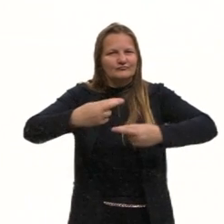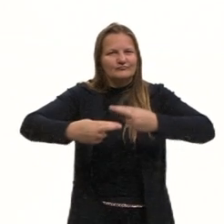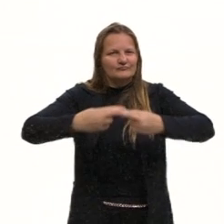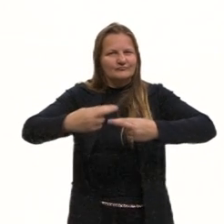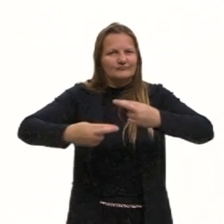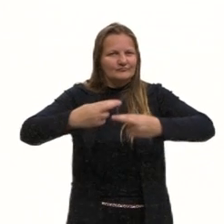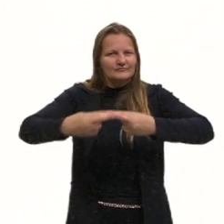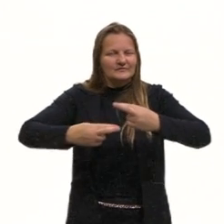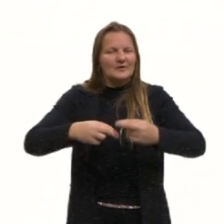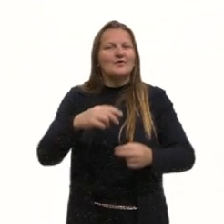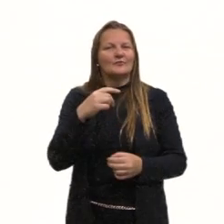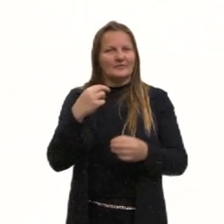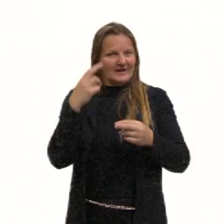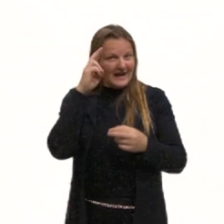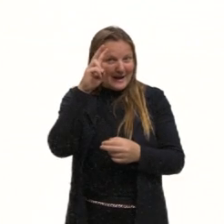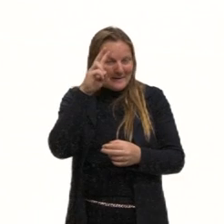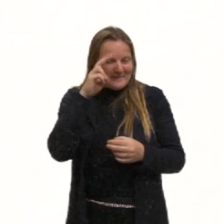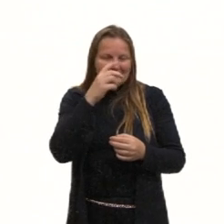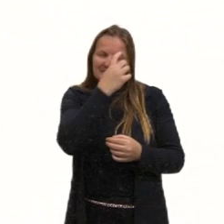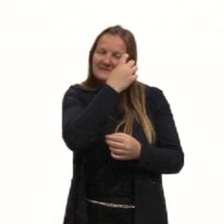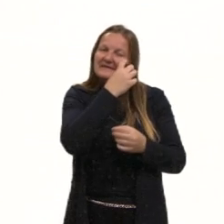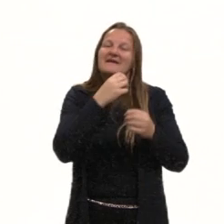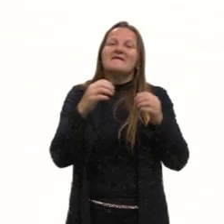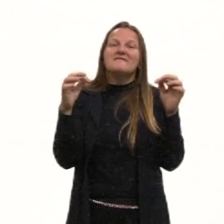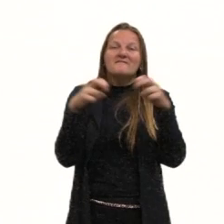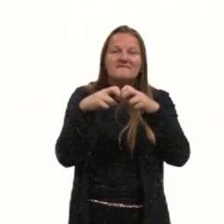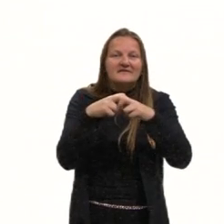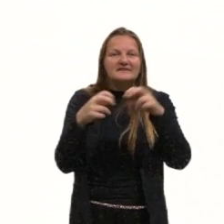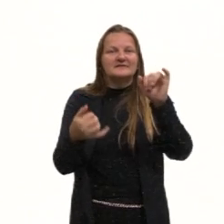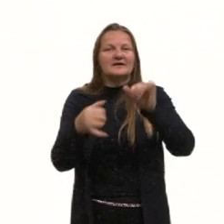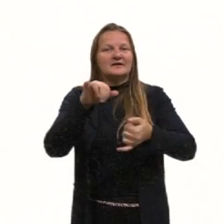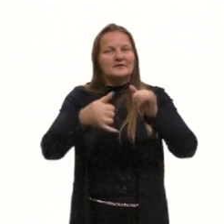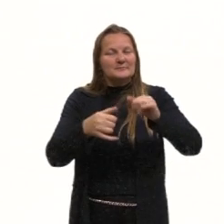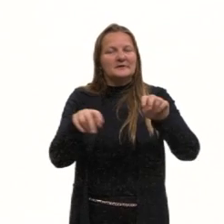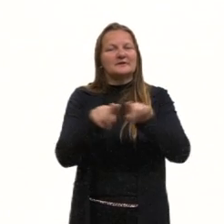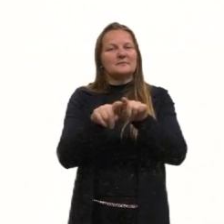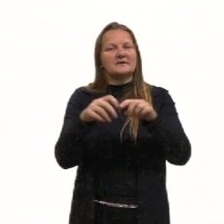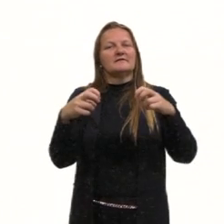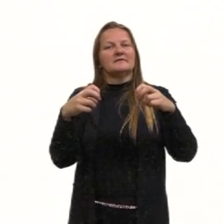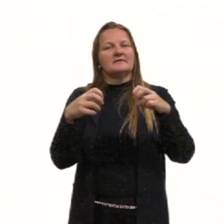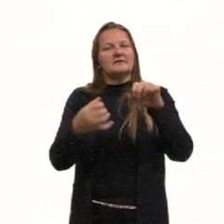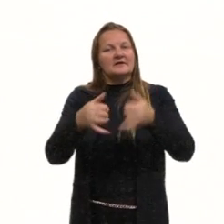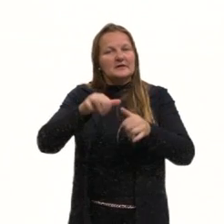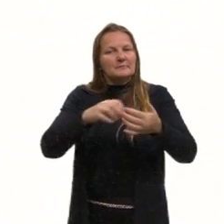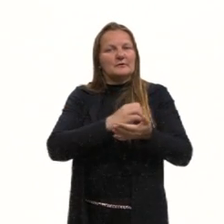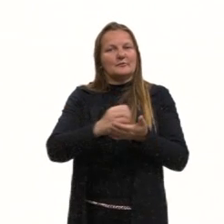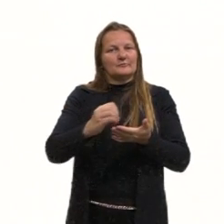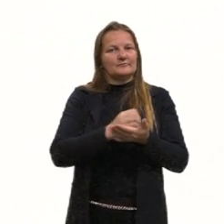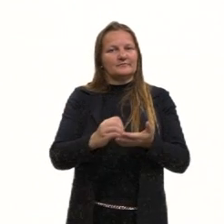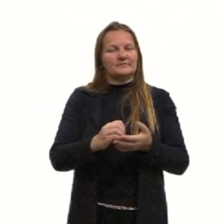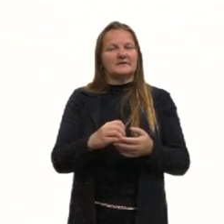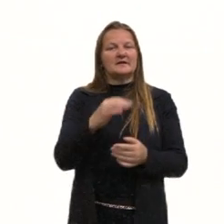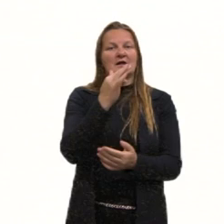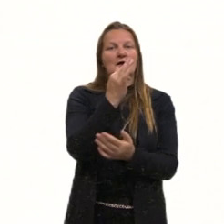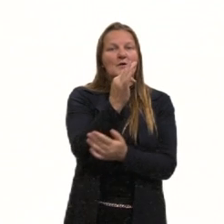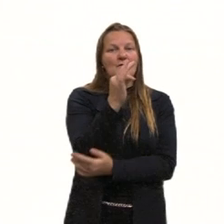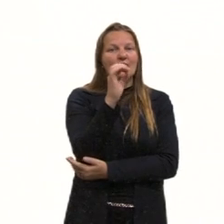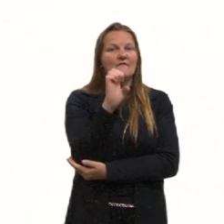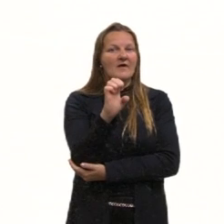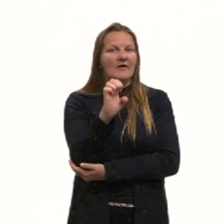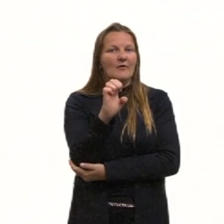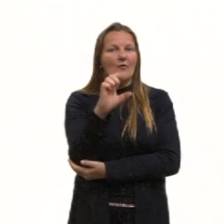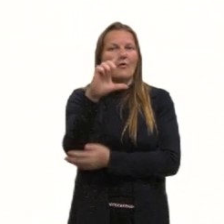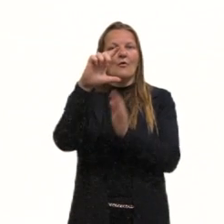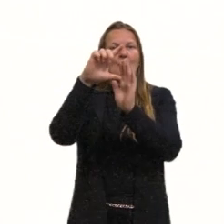a gente trabalhou bastante isso tanto em física química quanto em química orgânica Então se o ferro reduziu